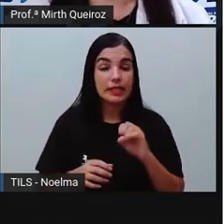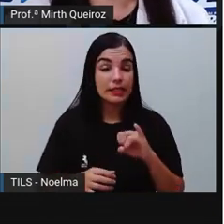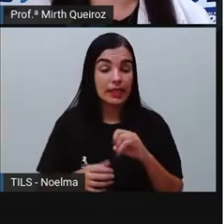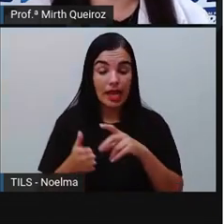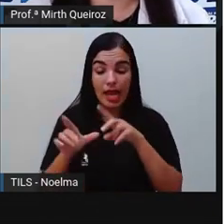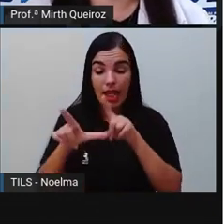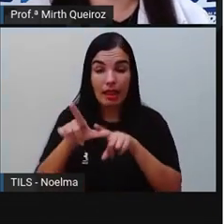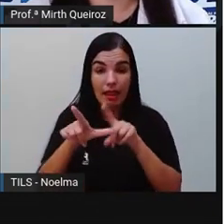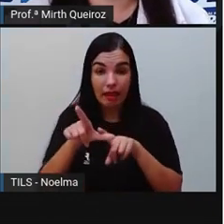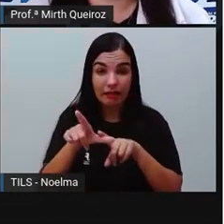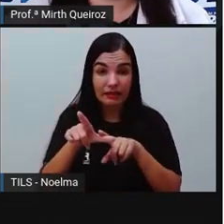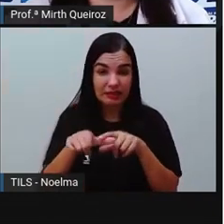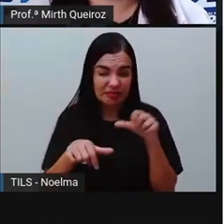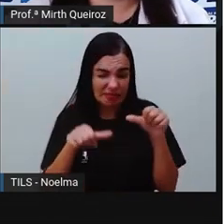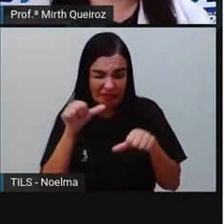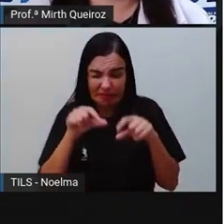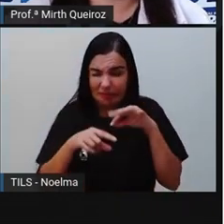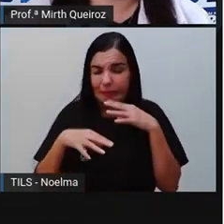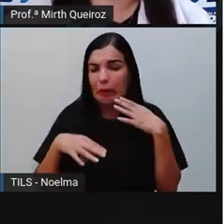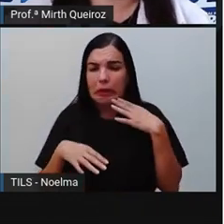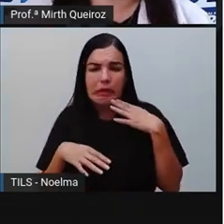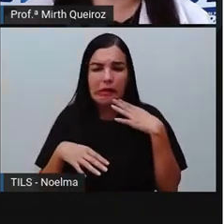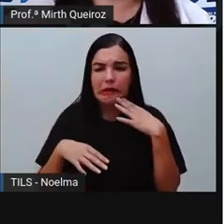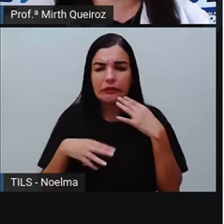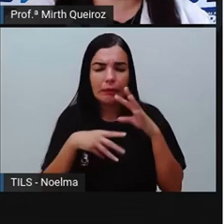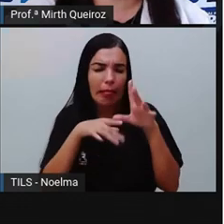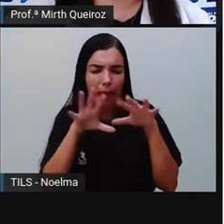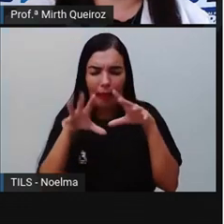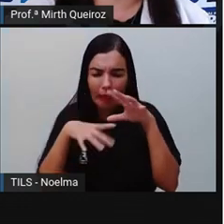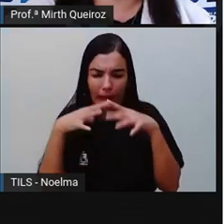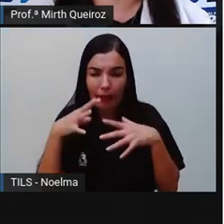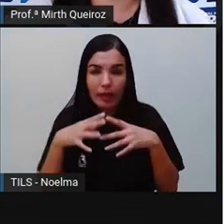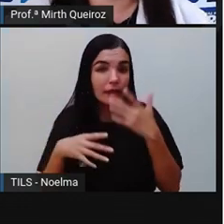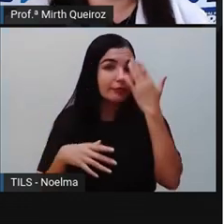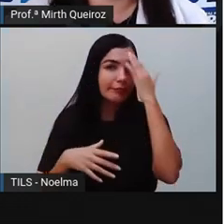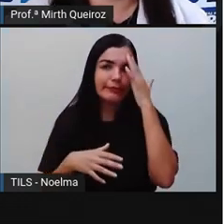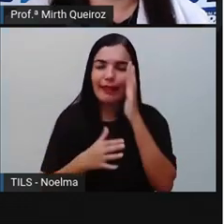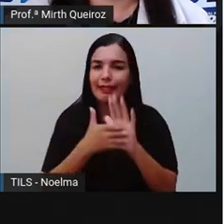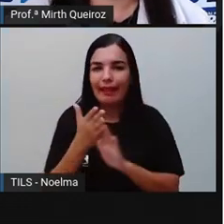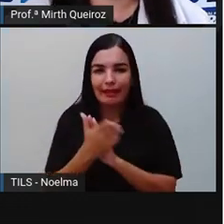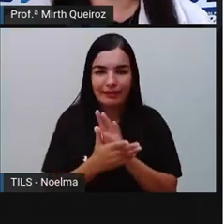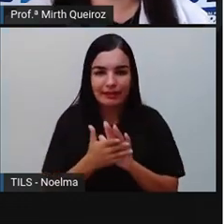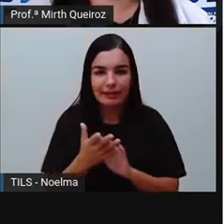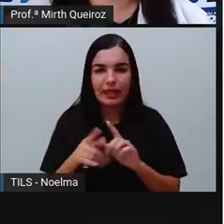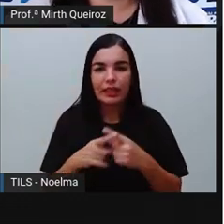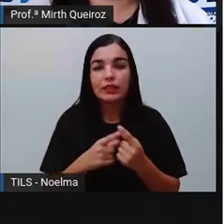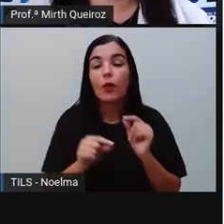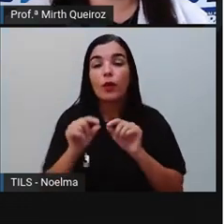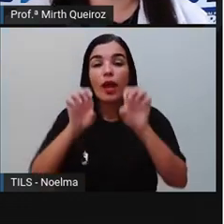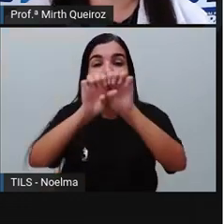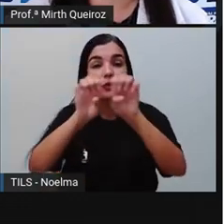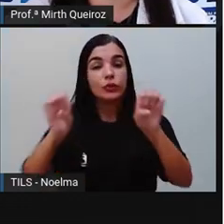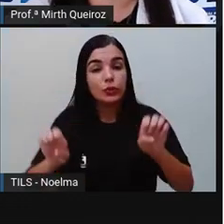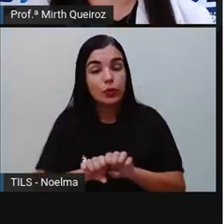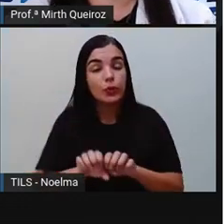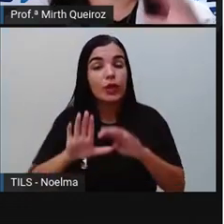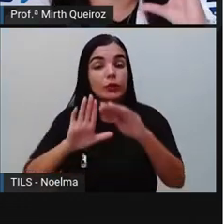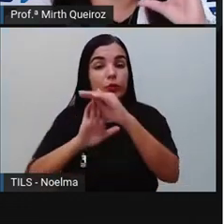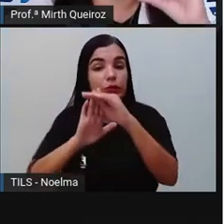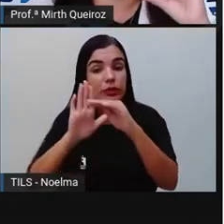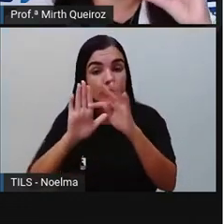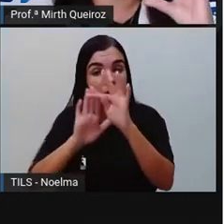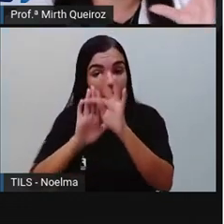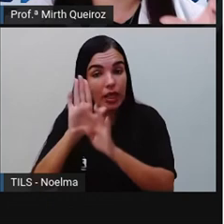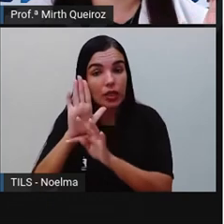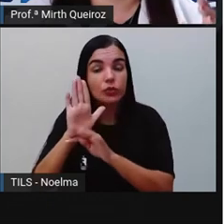fazem uma caligrafia de qualquer jeito, a pessoa pode não entender aquela escrita. A parte estrutural do texto, né? Nós